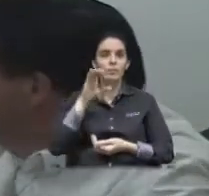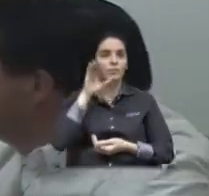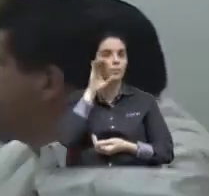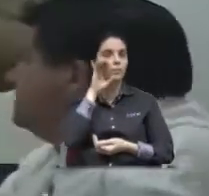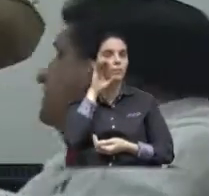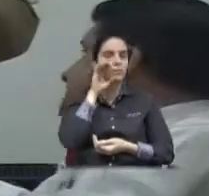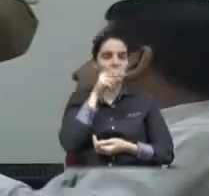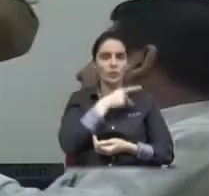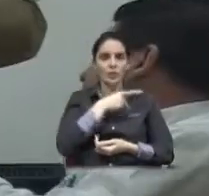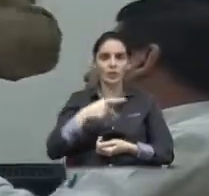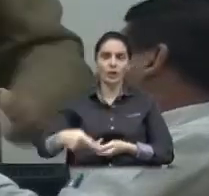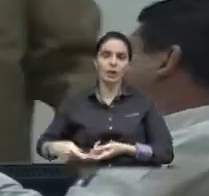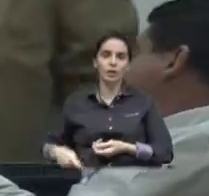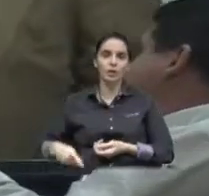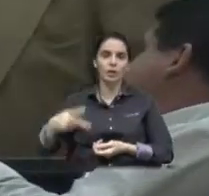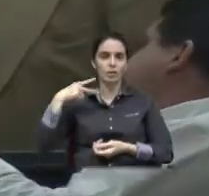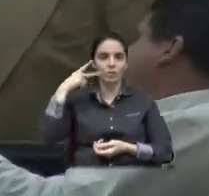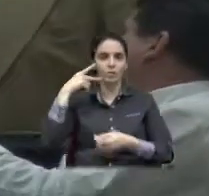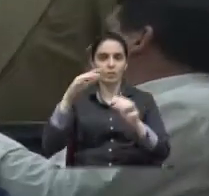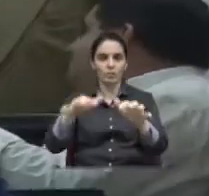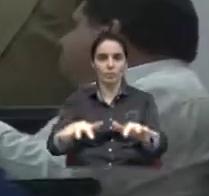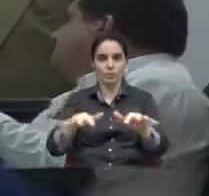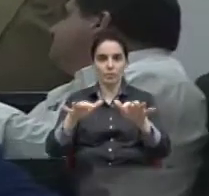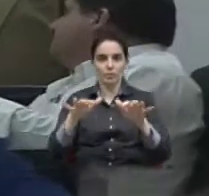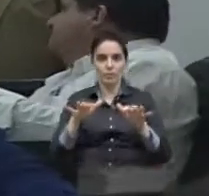Senhor presidente, nobres pares, plateia presente,